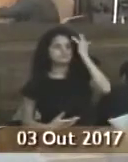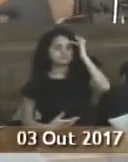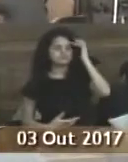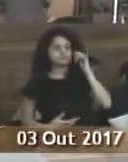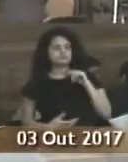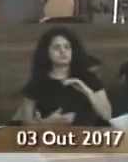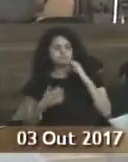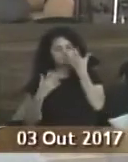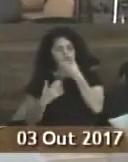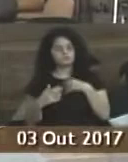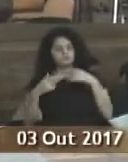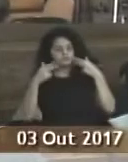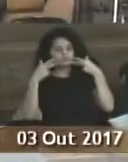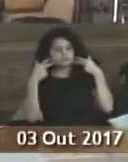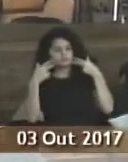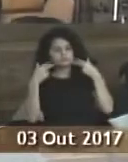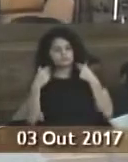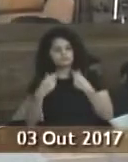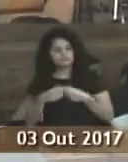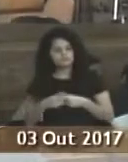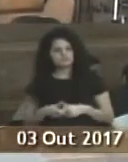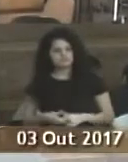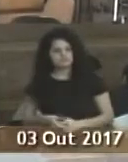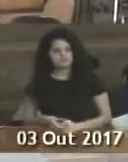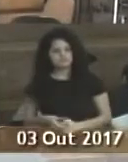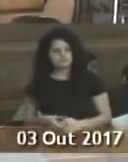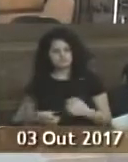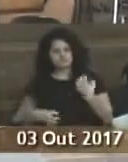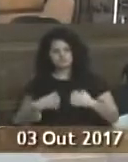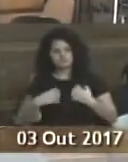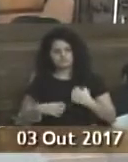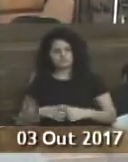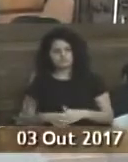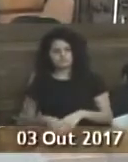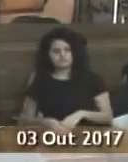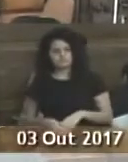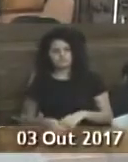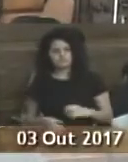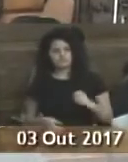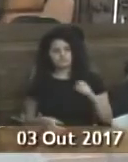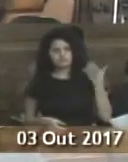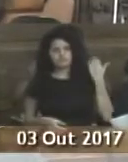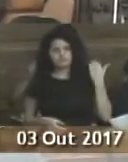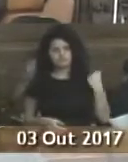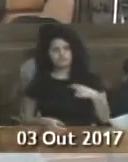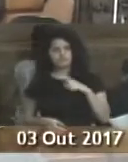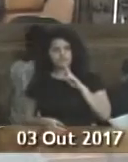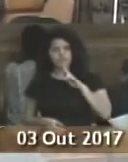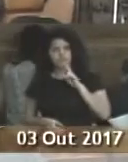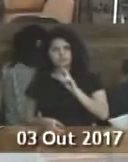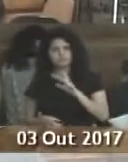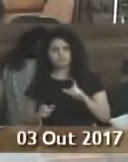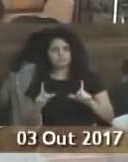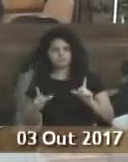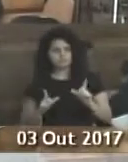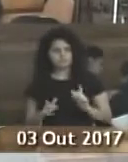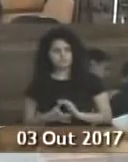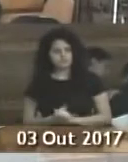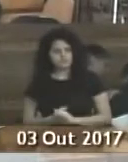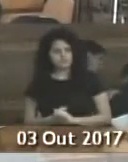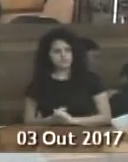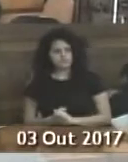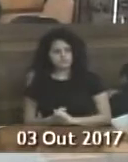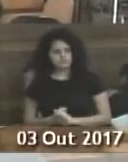tal, traz um desconforto. Esses dias mesmo eu vi uma reportagem, não me recordo